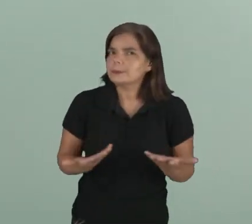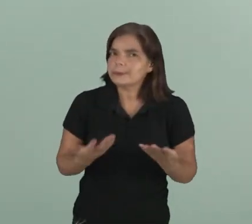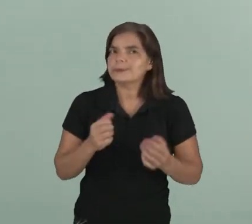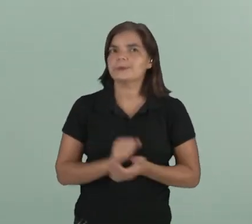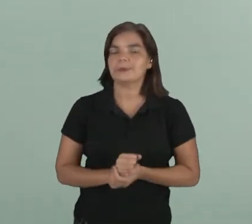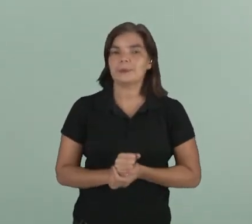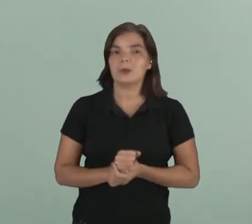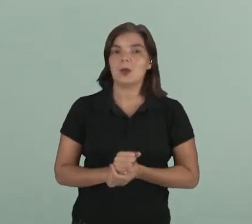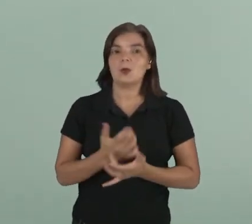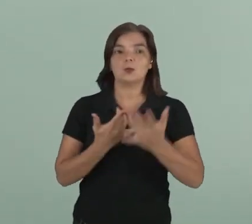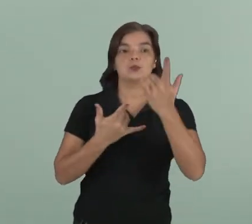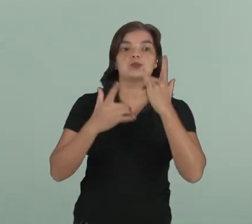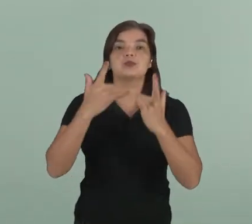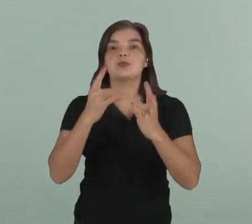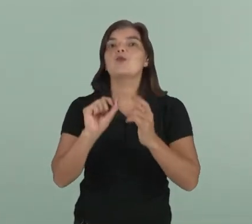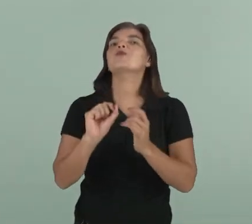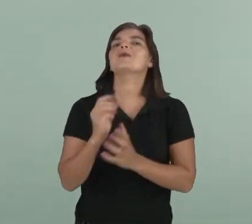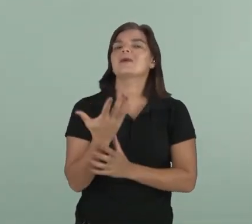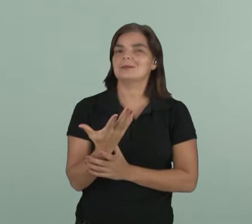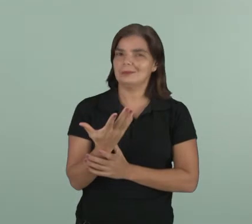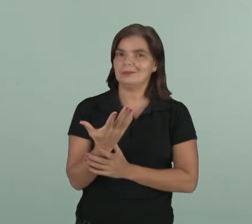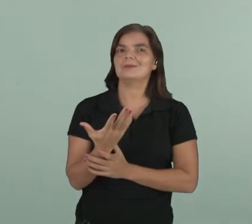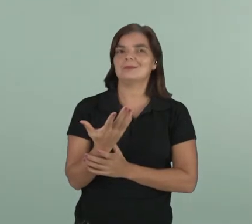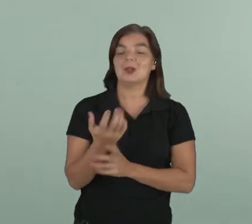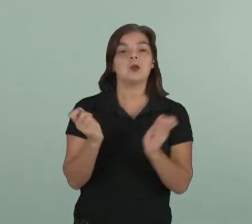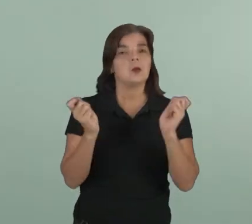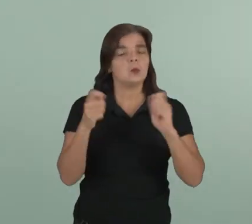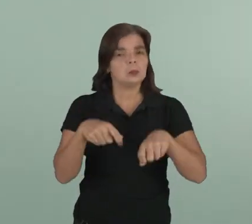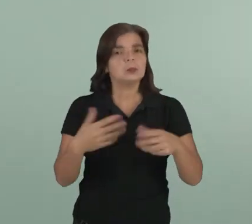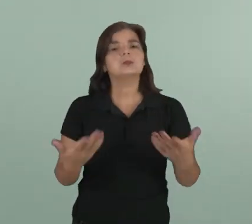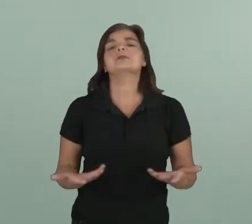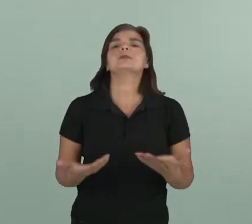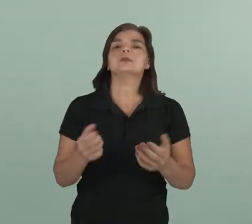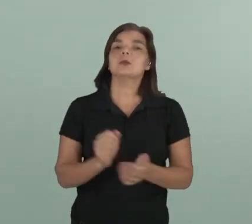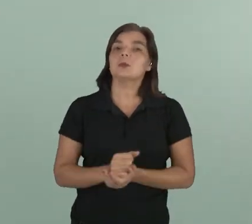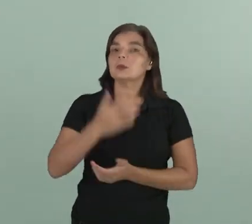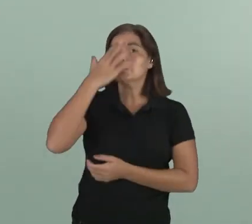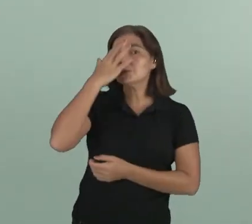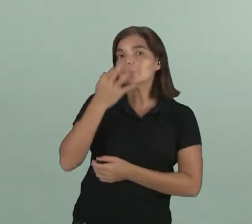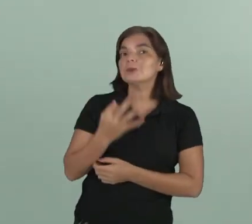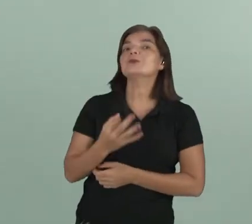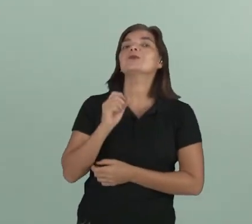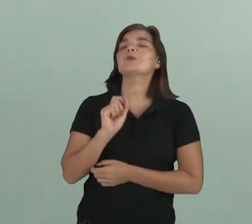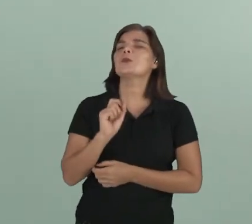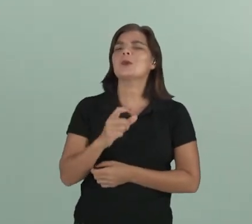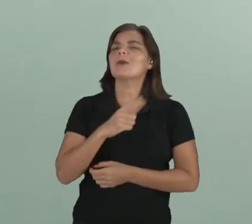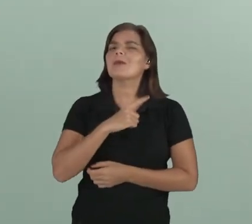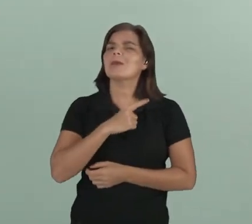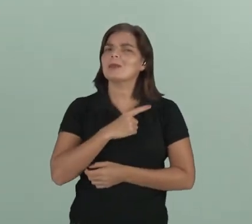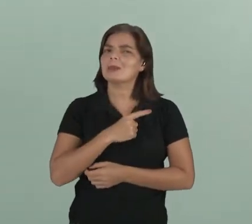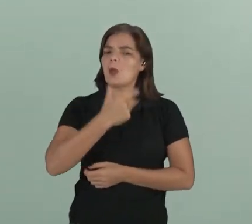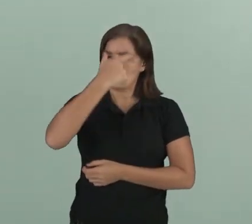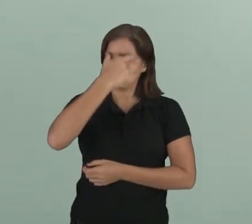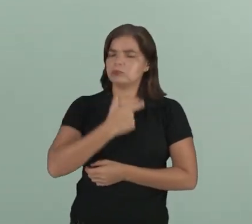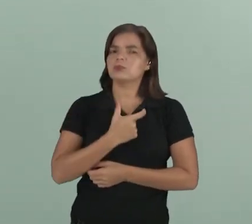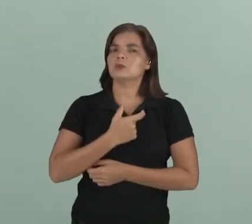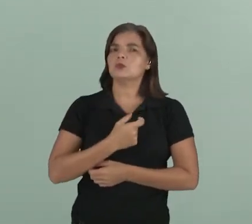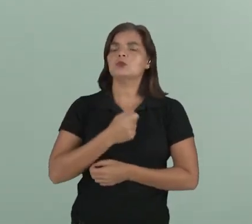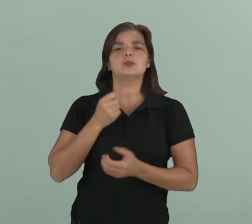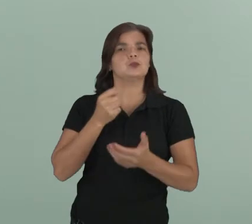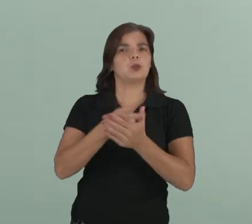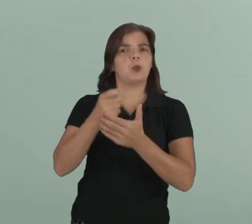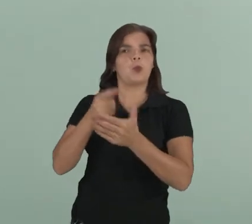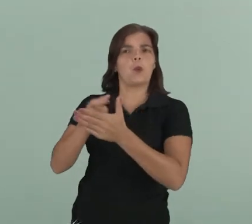assim, chamados? O que é que ocorre para que nós possamos justamente ter uma conduta de